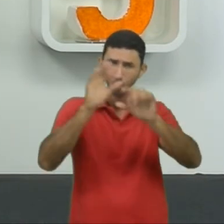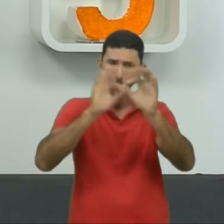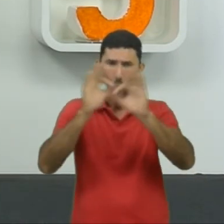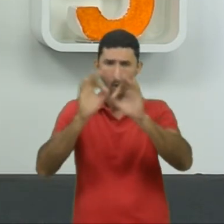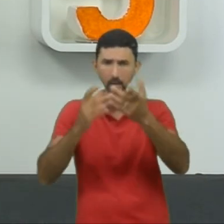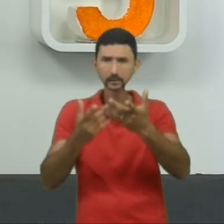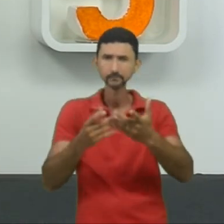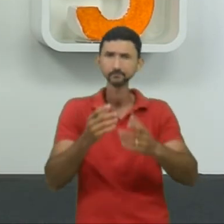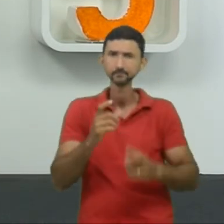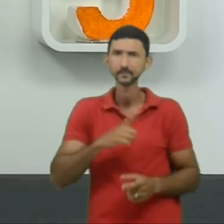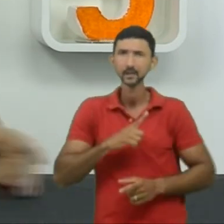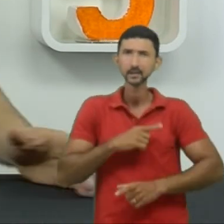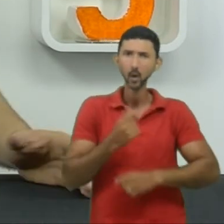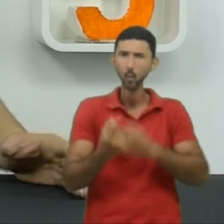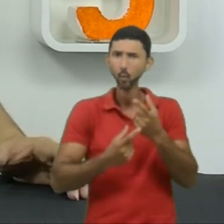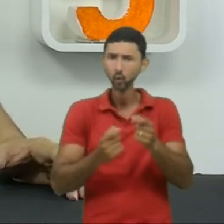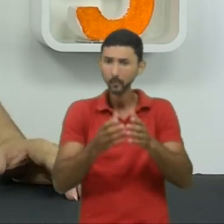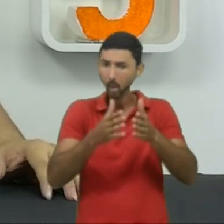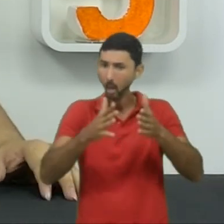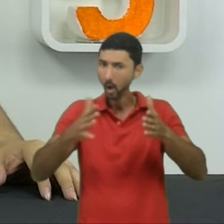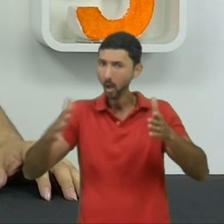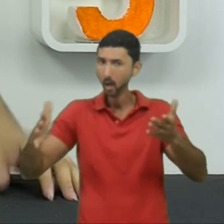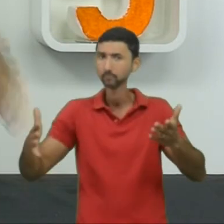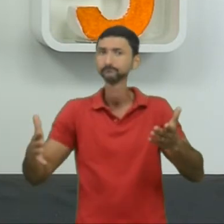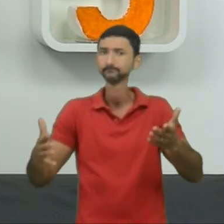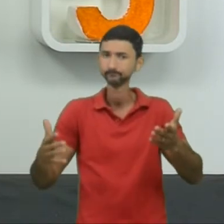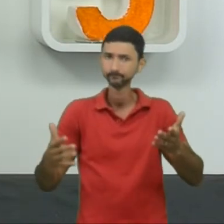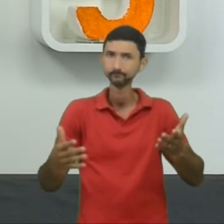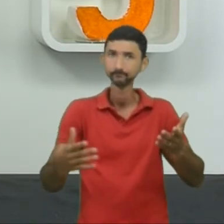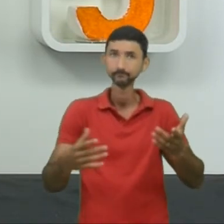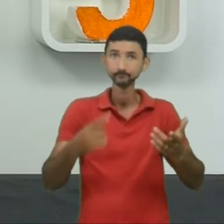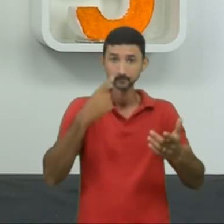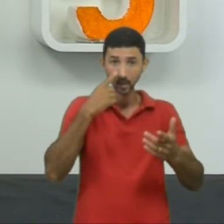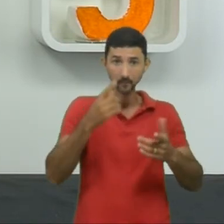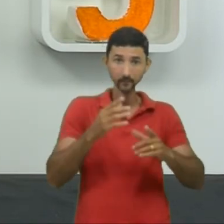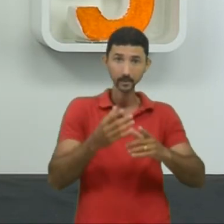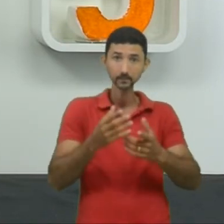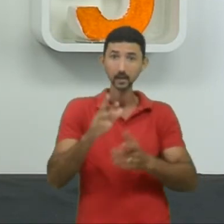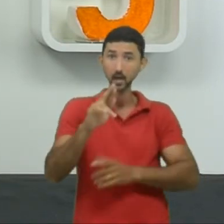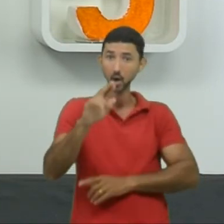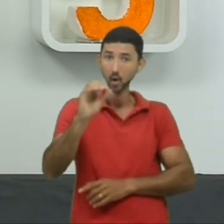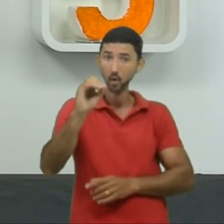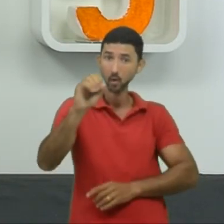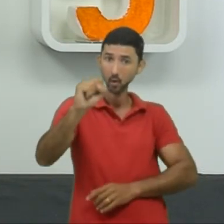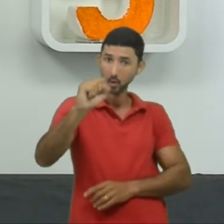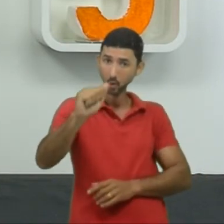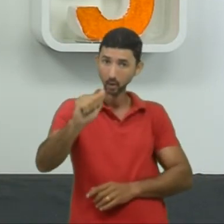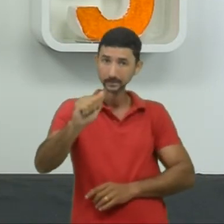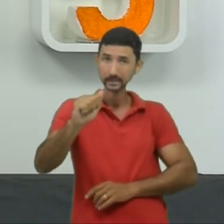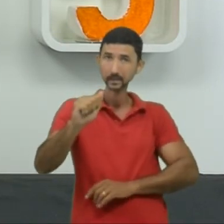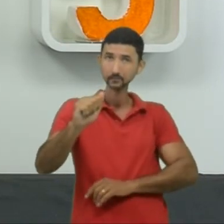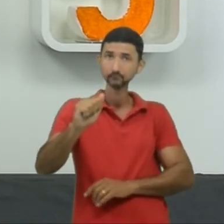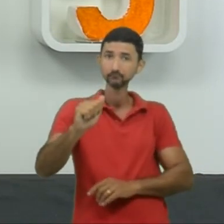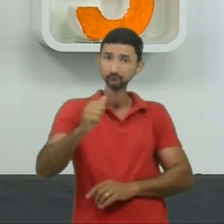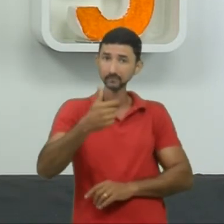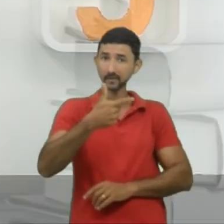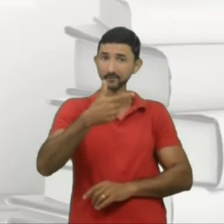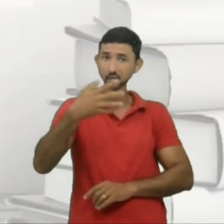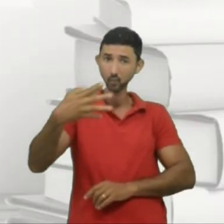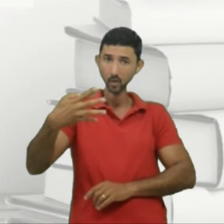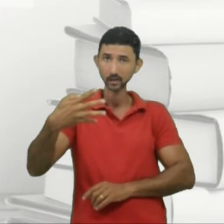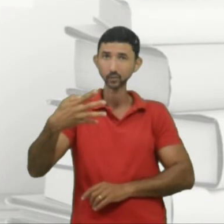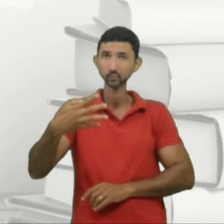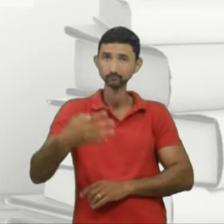alguns nomes que vai dar um número muito grande, certo? Se você observar só com rosa, foram essa quantidade aí da